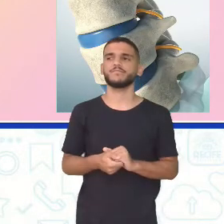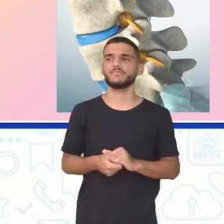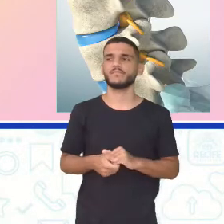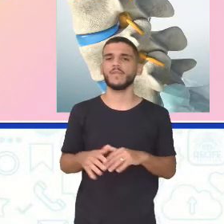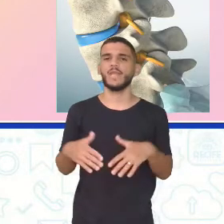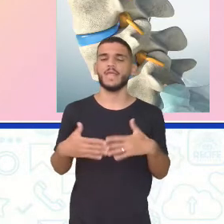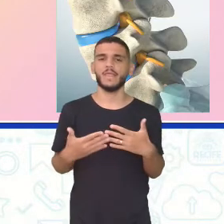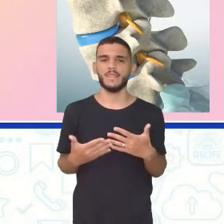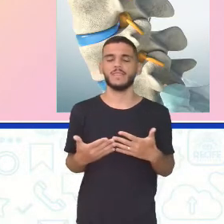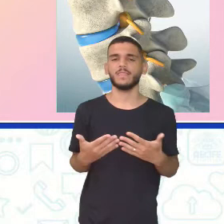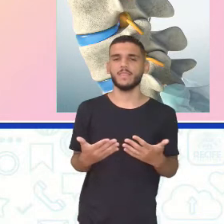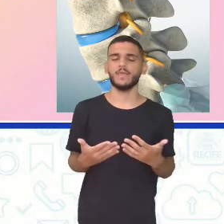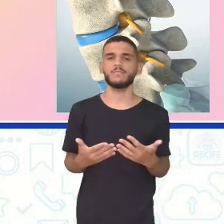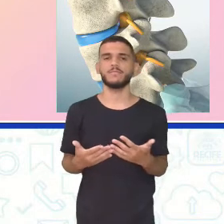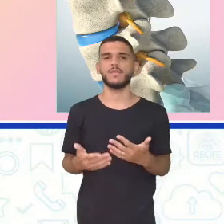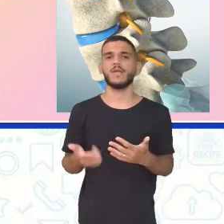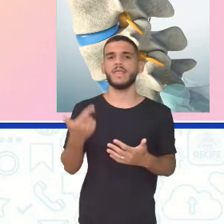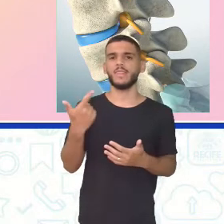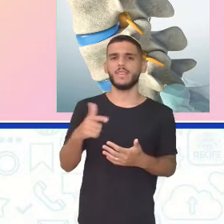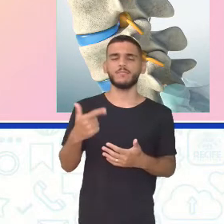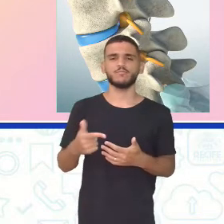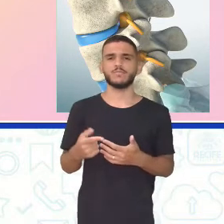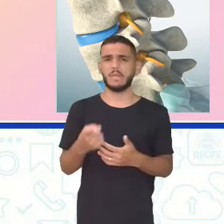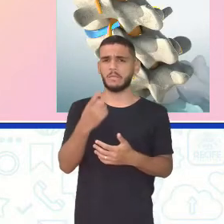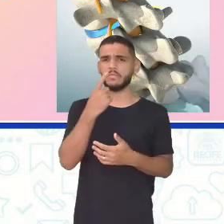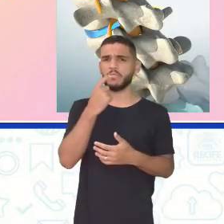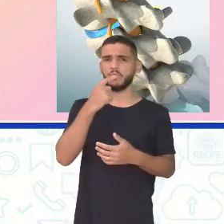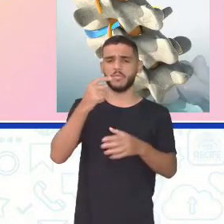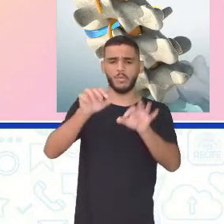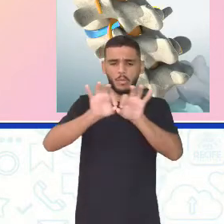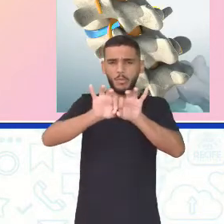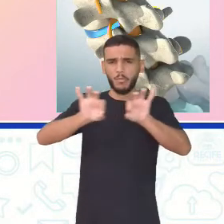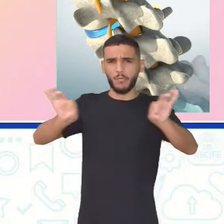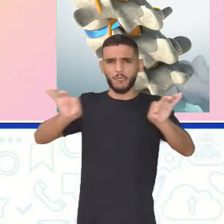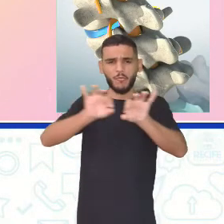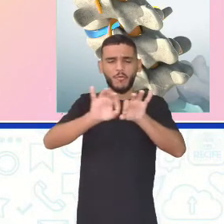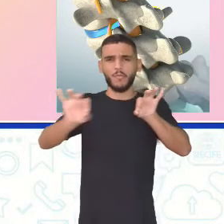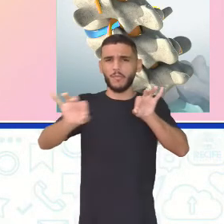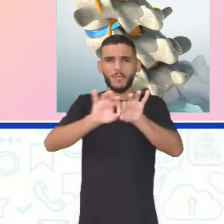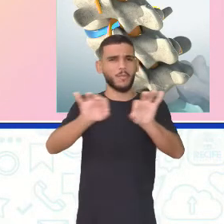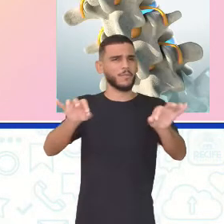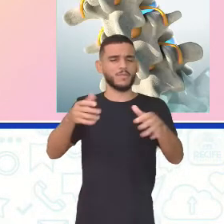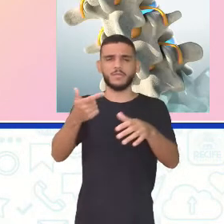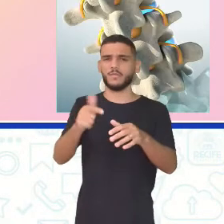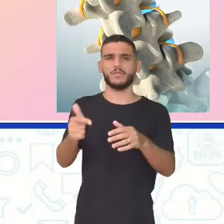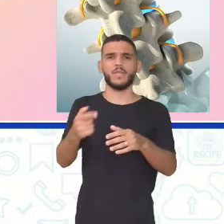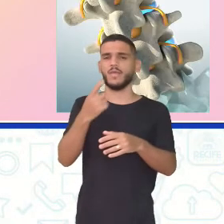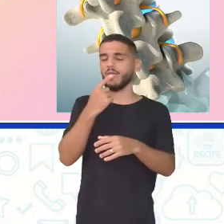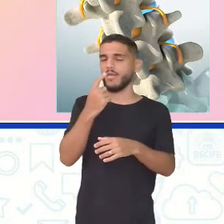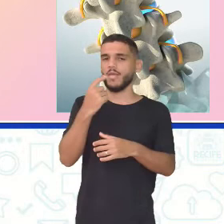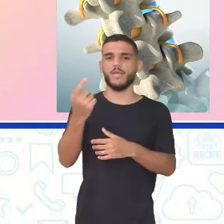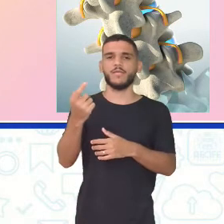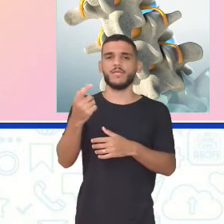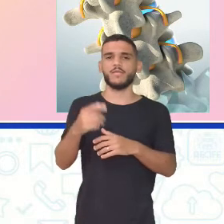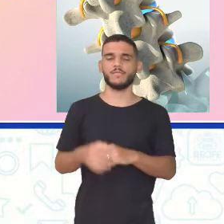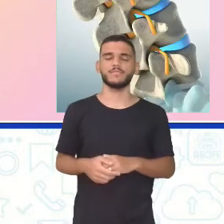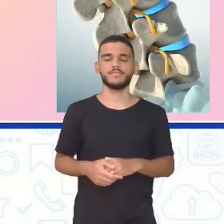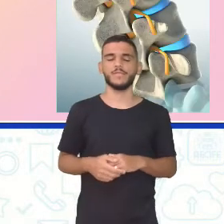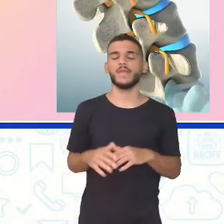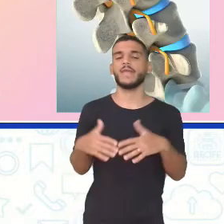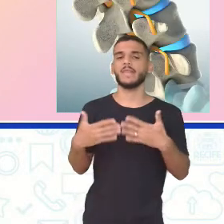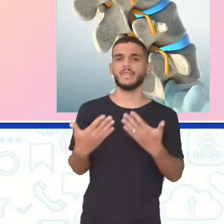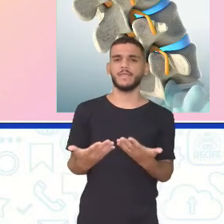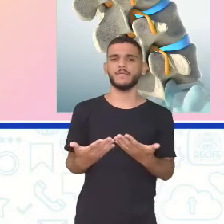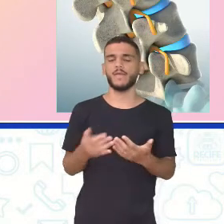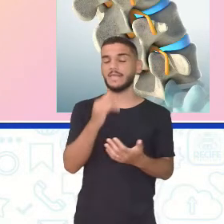muito irrigado, não. Não tem muito vaso sanguíneo, não. A questão aí de furar a orelha, né? Mas aí também tem algumas complicações,